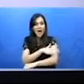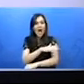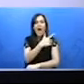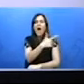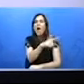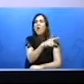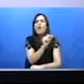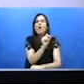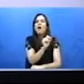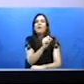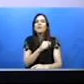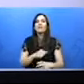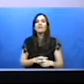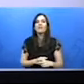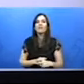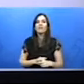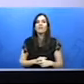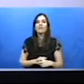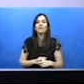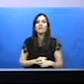o que que nós vamos construir?